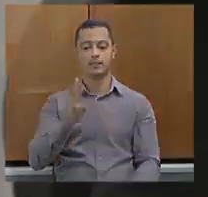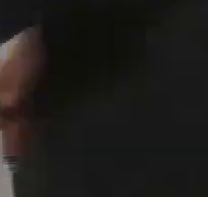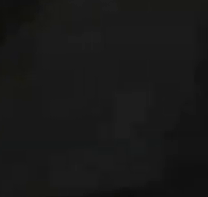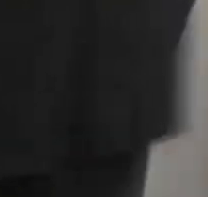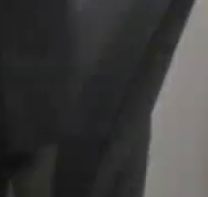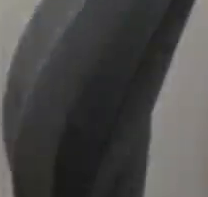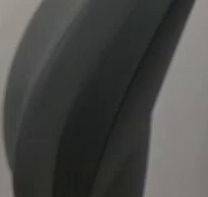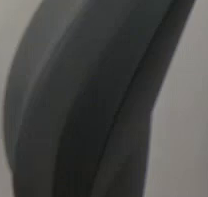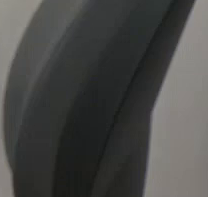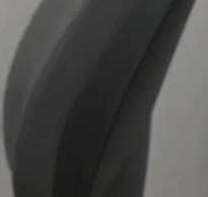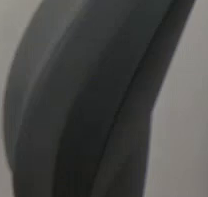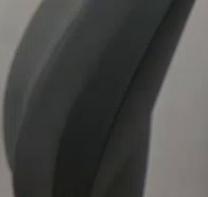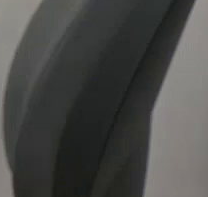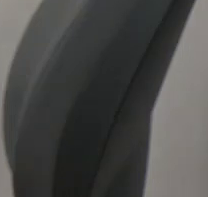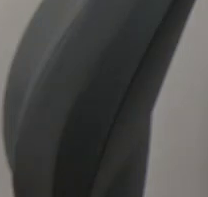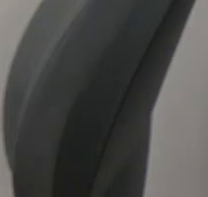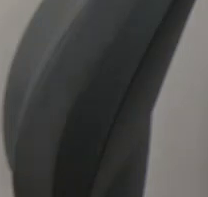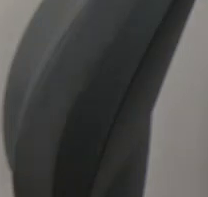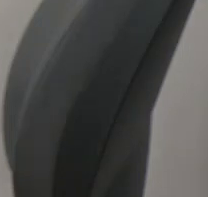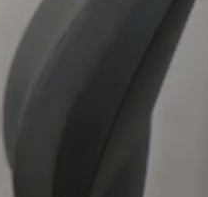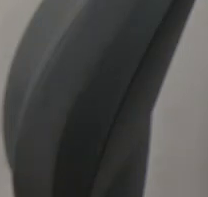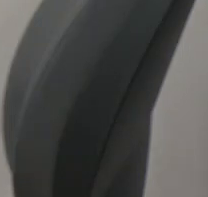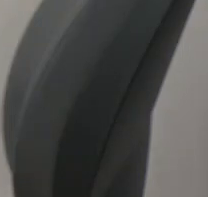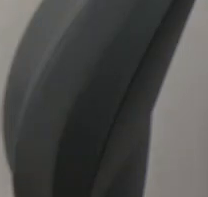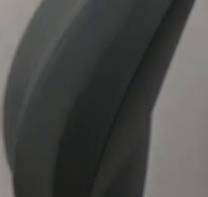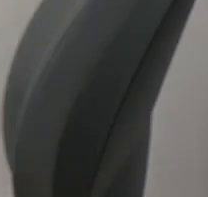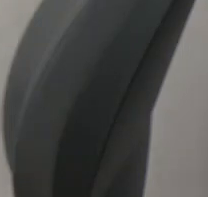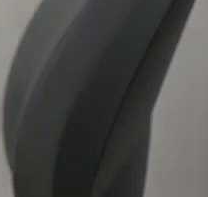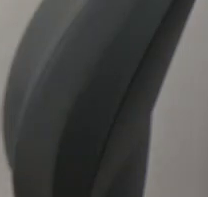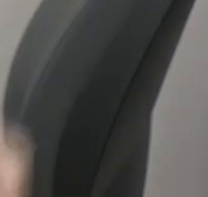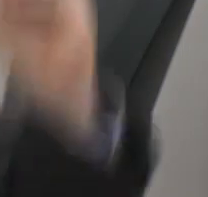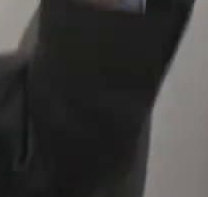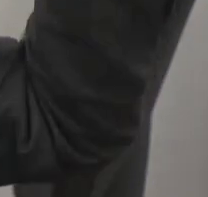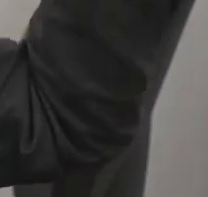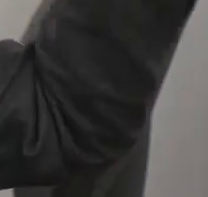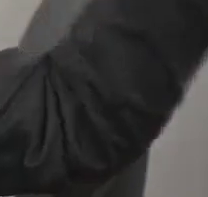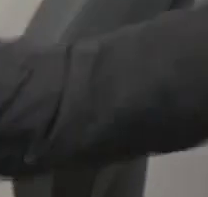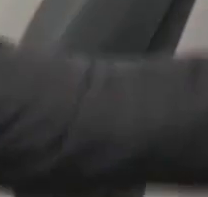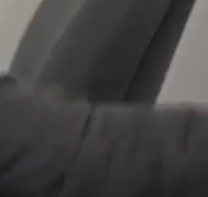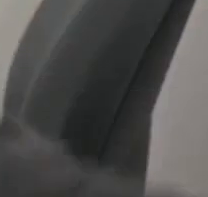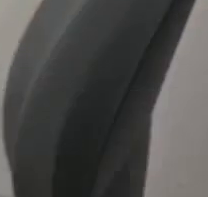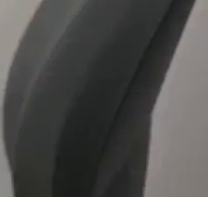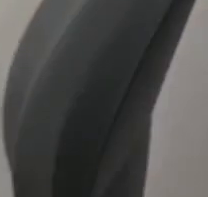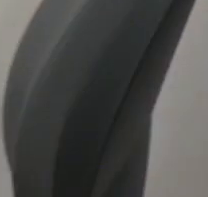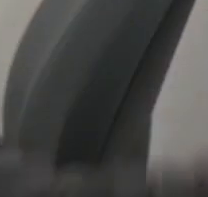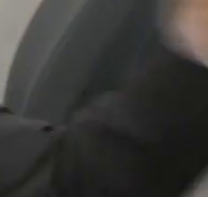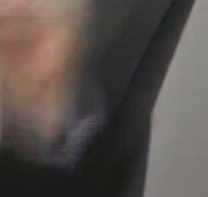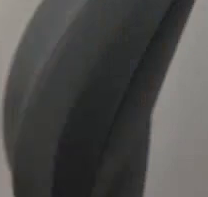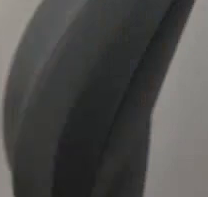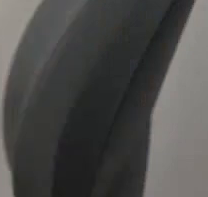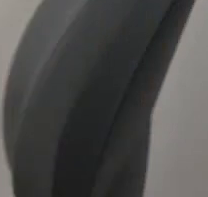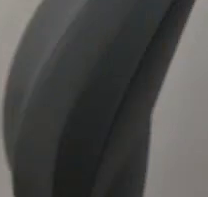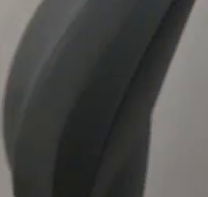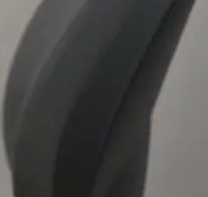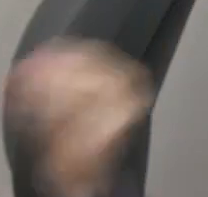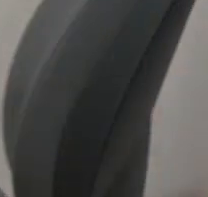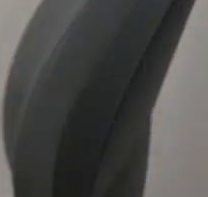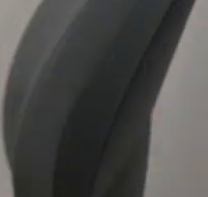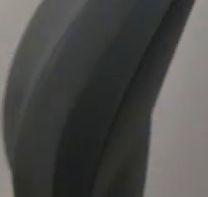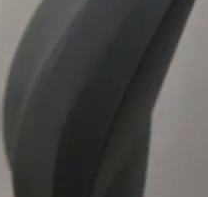para armazenar o macacão anti chama que depois do nosso Militar do bombeiro chega